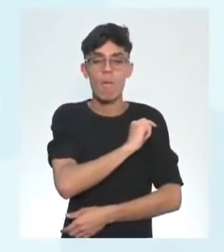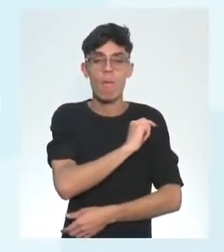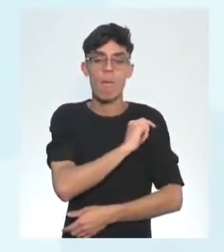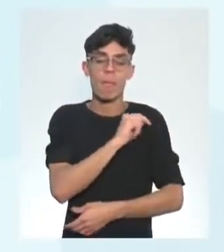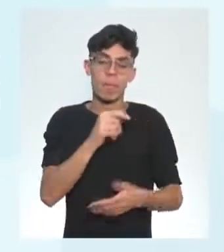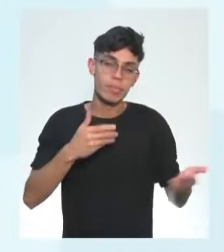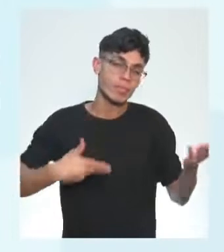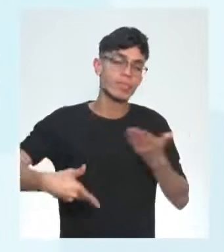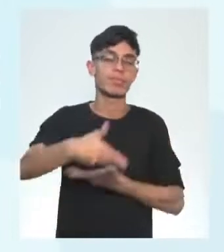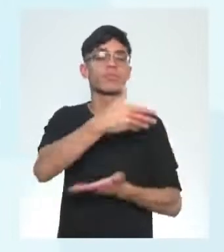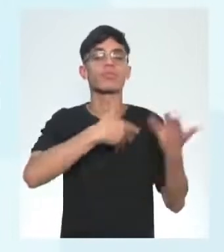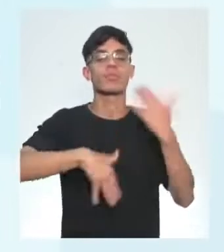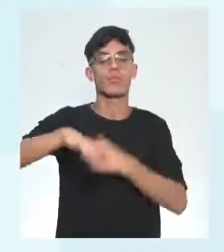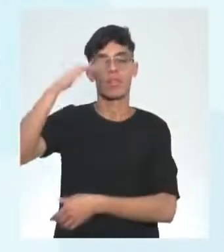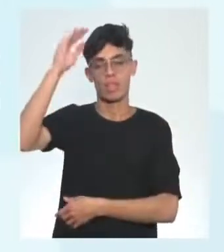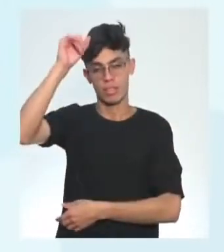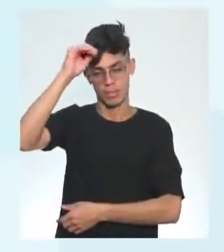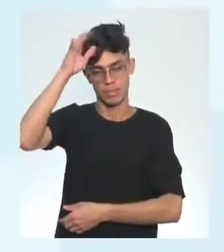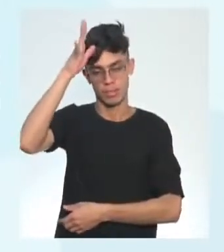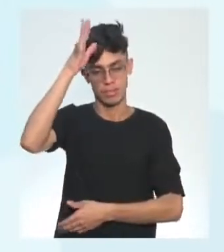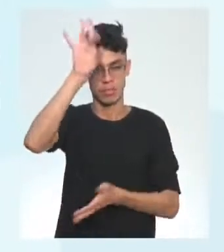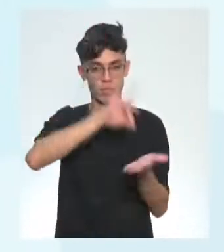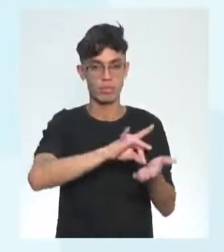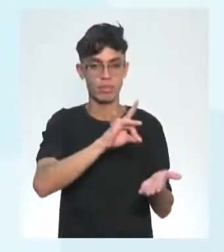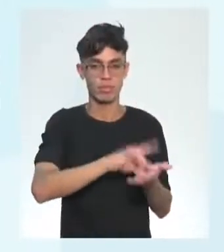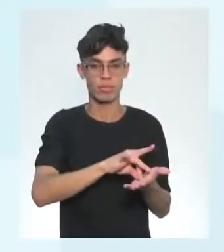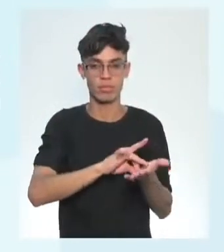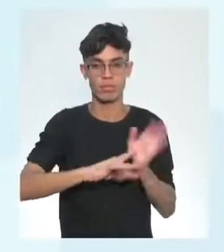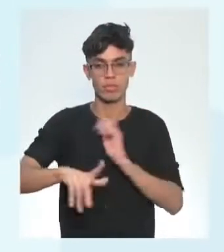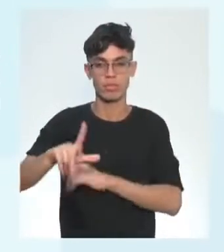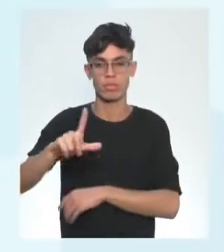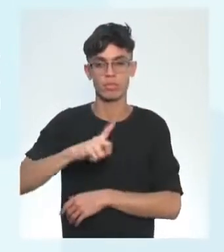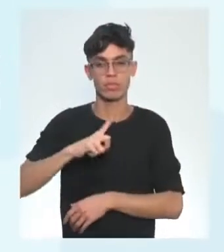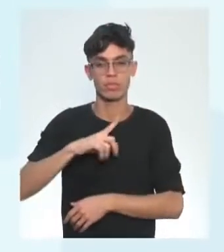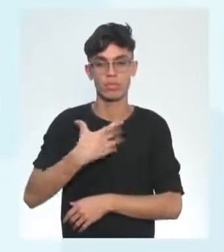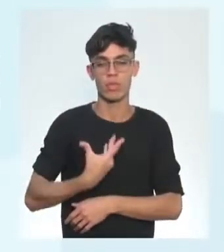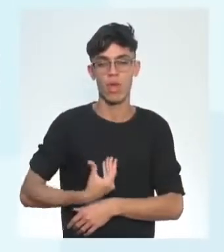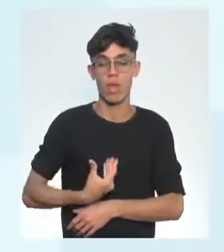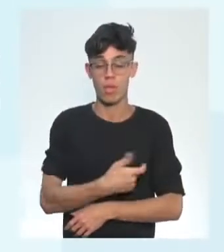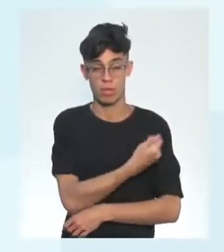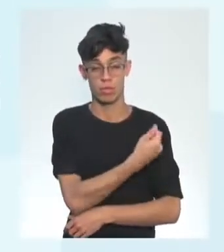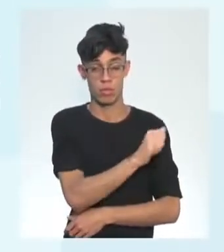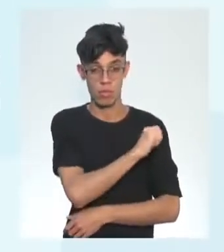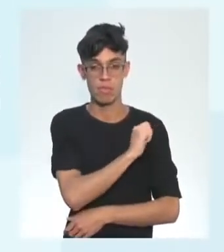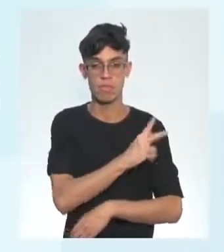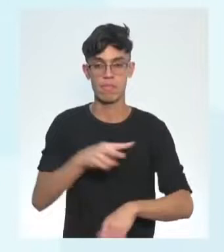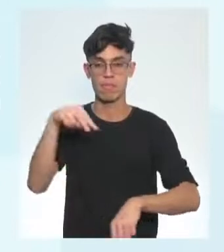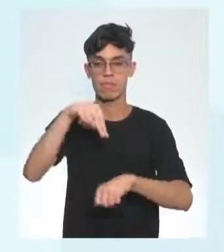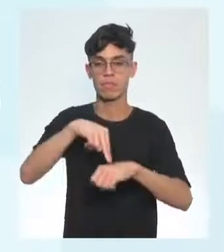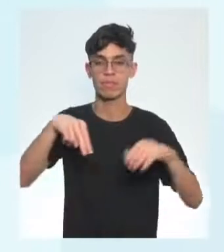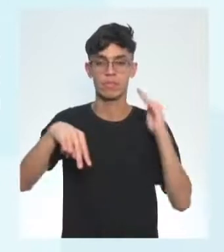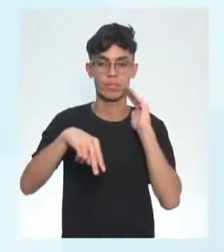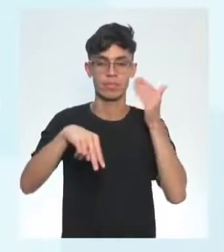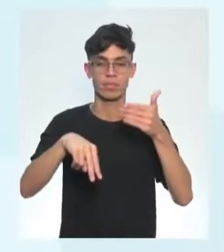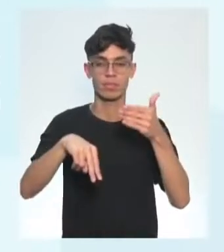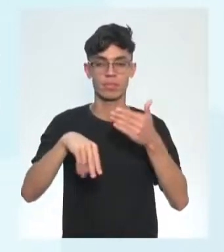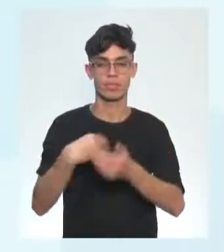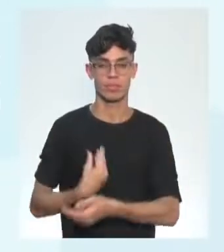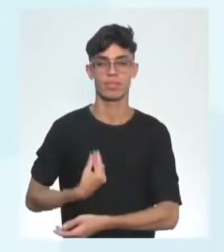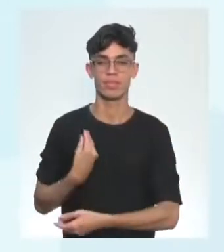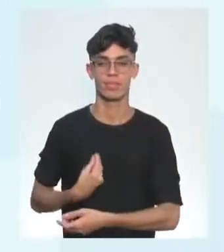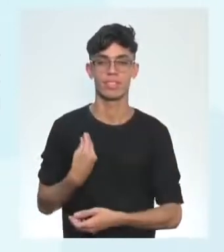a troca do saber de forma concreta, tornando o estudante o protagonista de seu